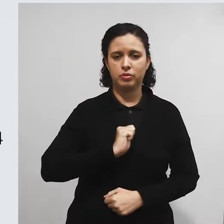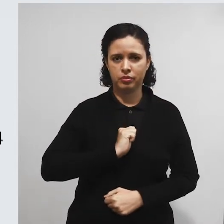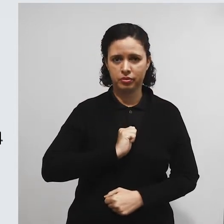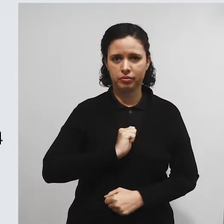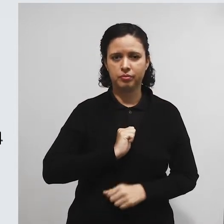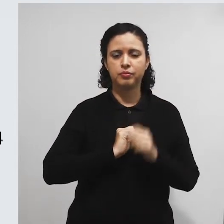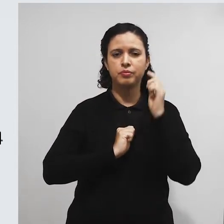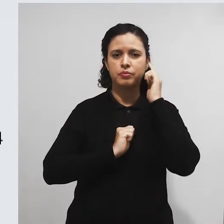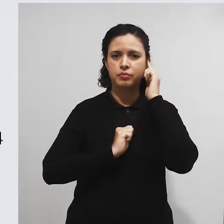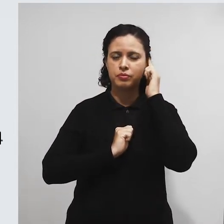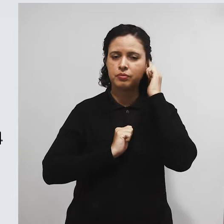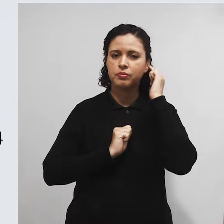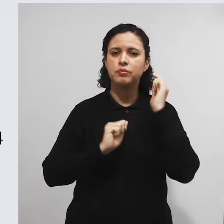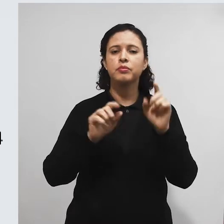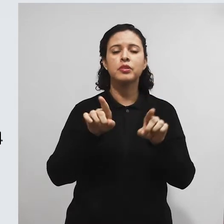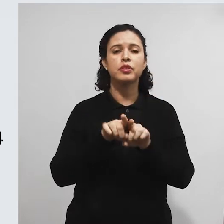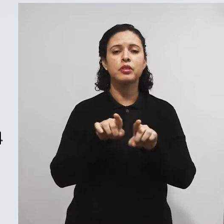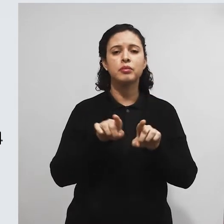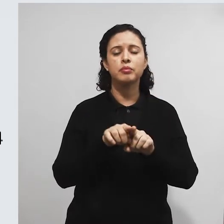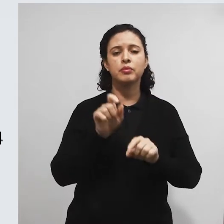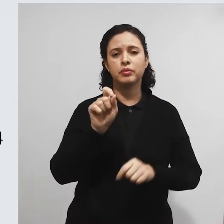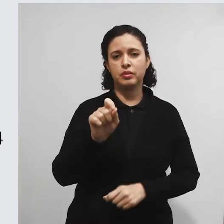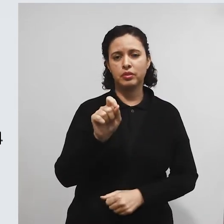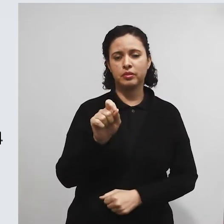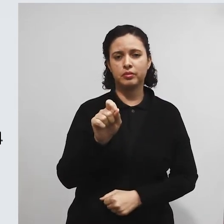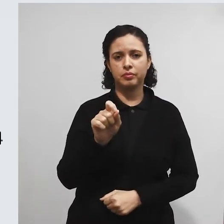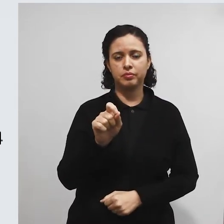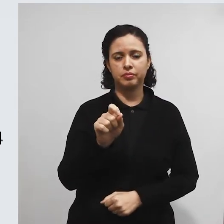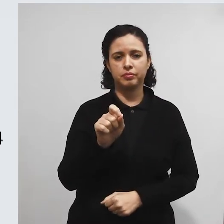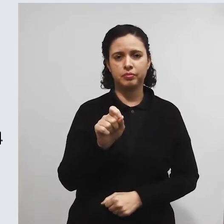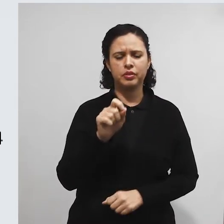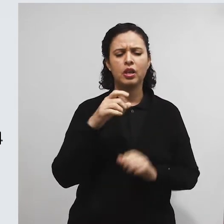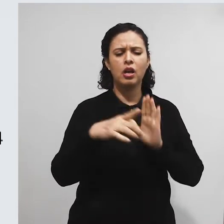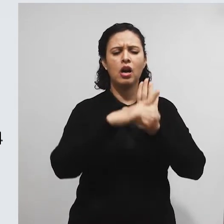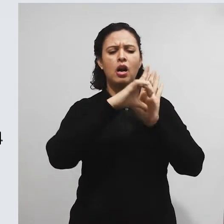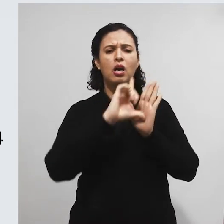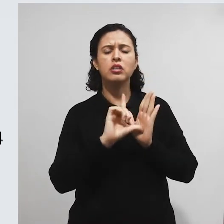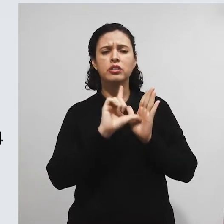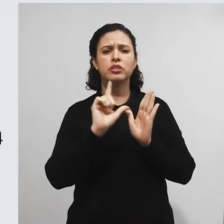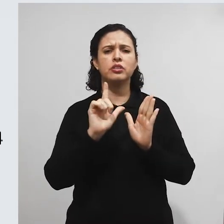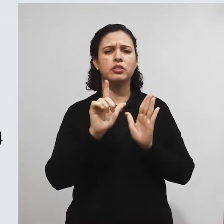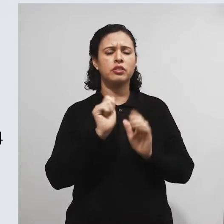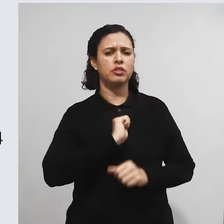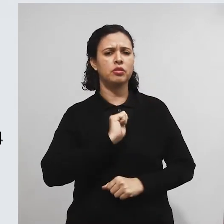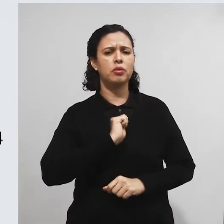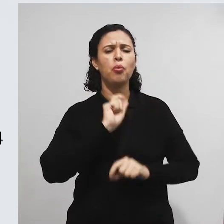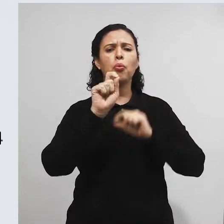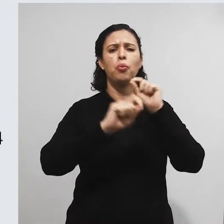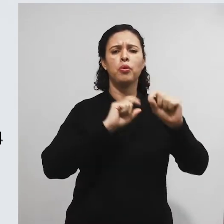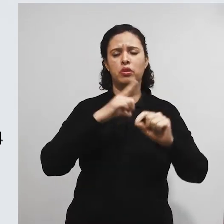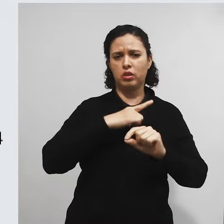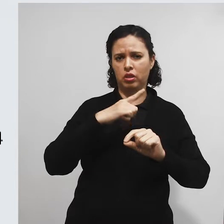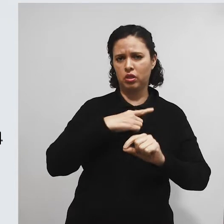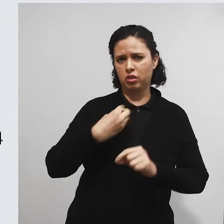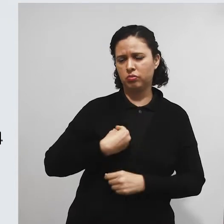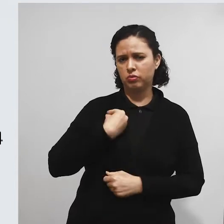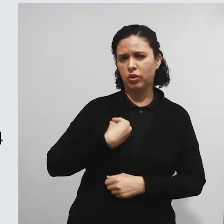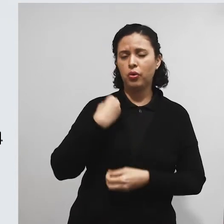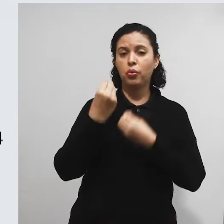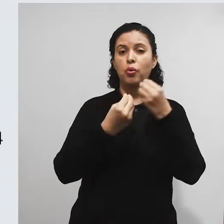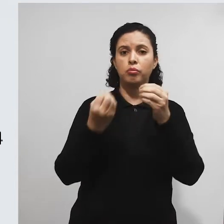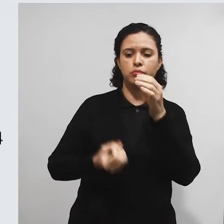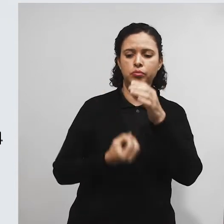a antropologia nessa unidade. Antes da antropologia, o que é que existia,